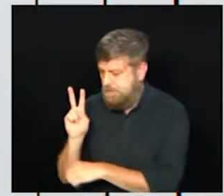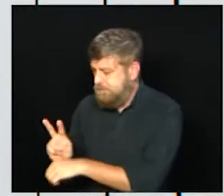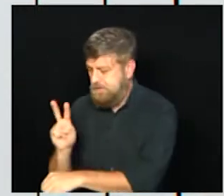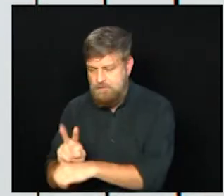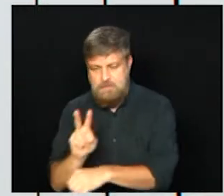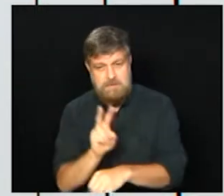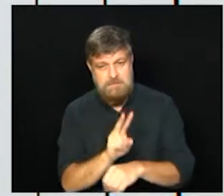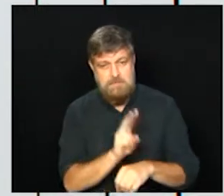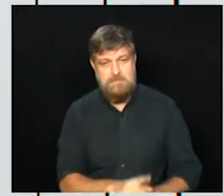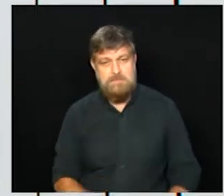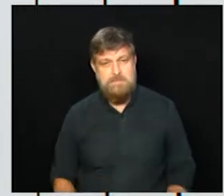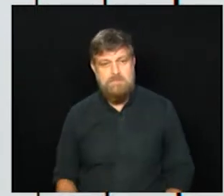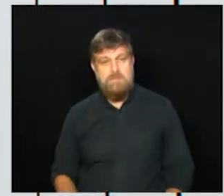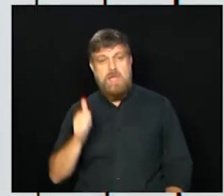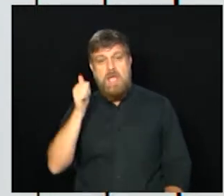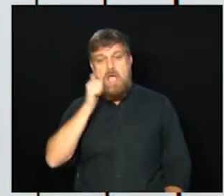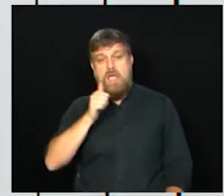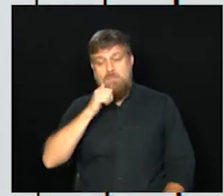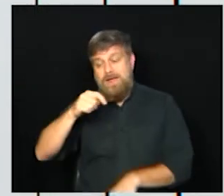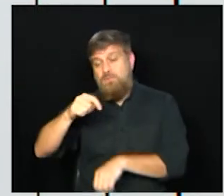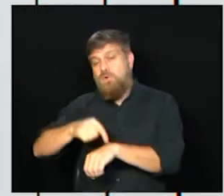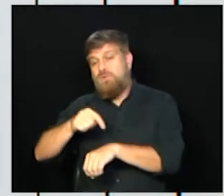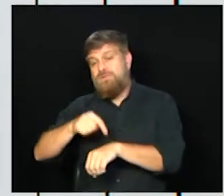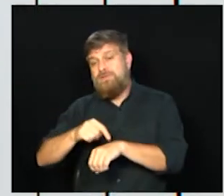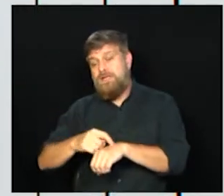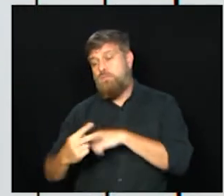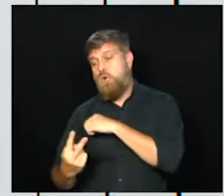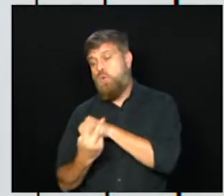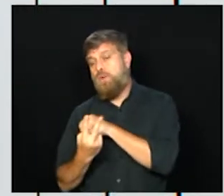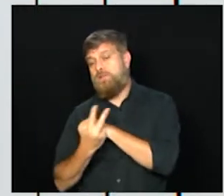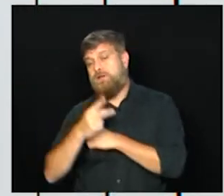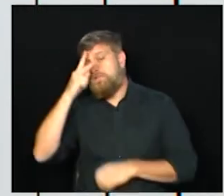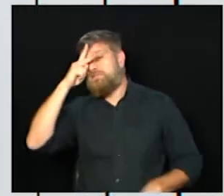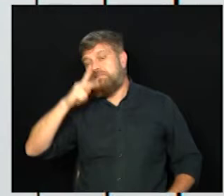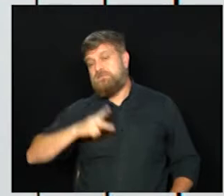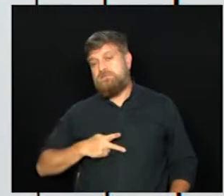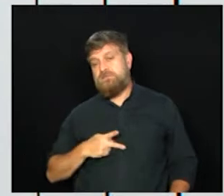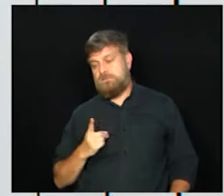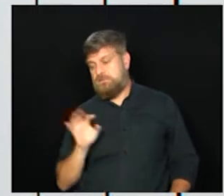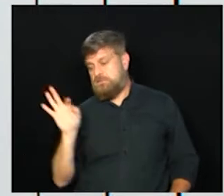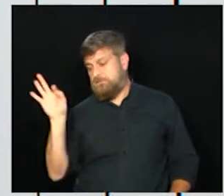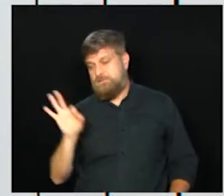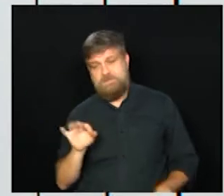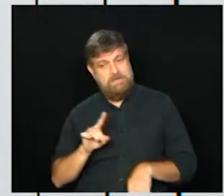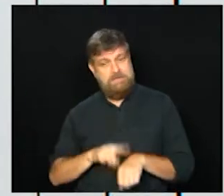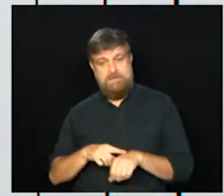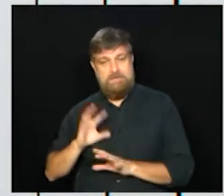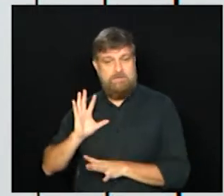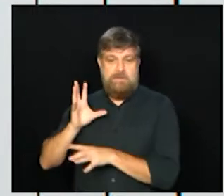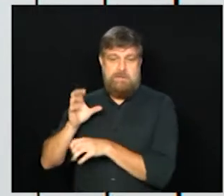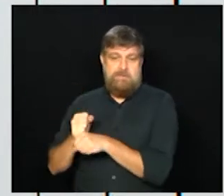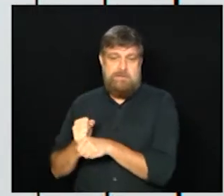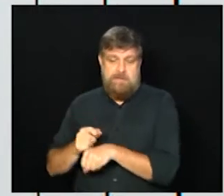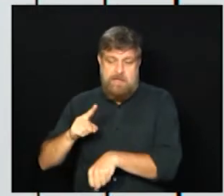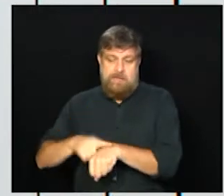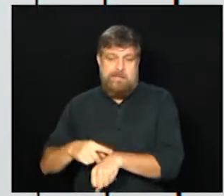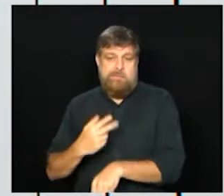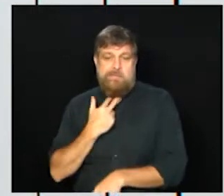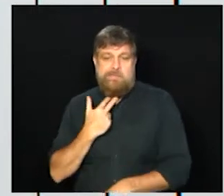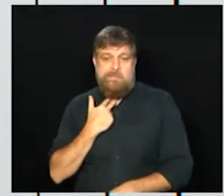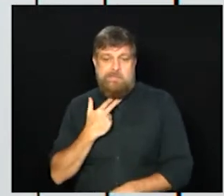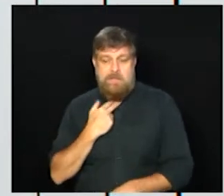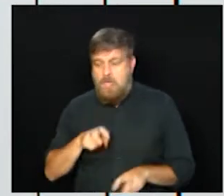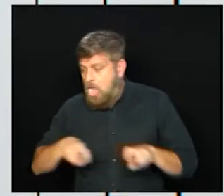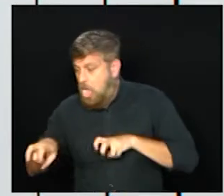quanto tempo essa mulher dedica para cuidar de si, né? Menos de 10% do tempo total que ela tem. Então isso